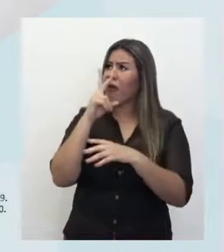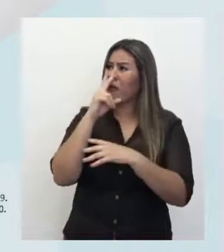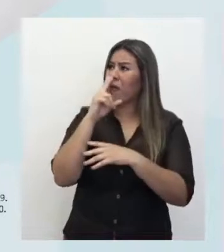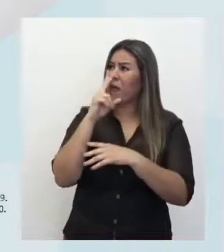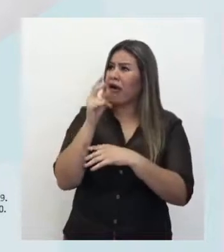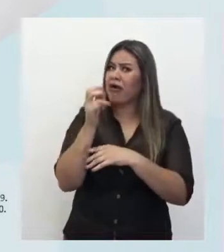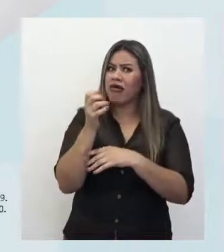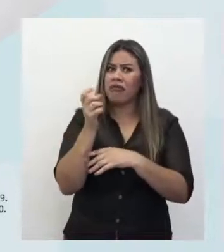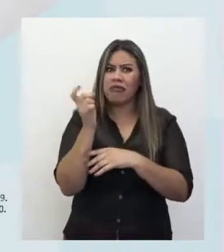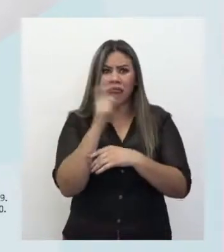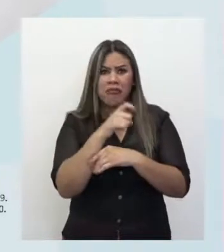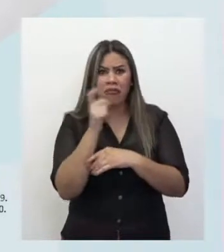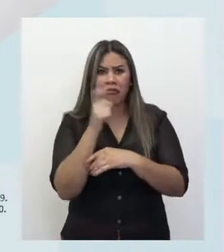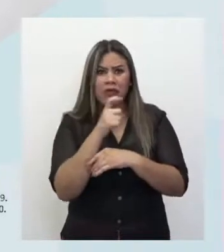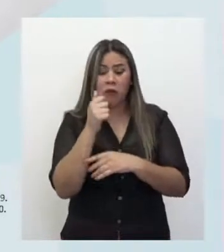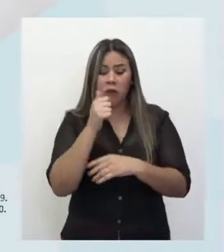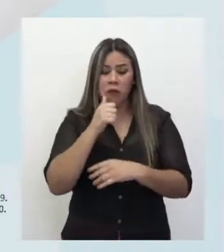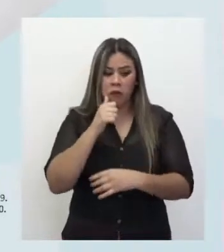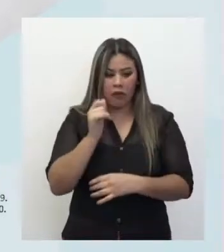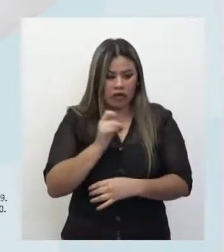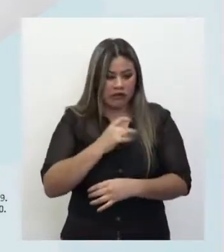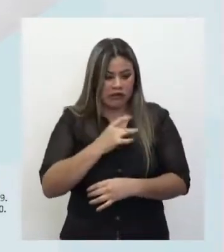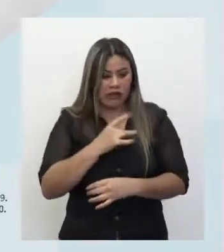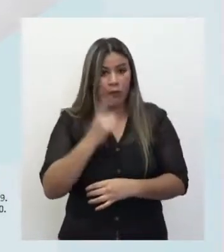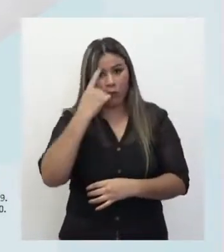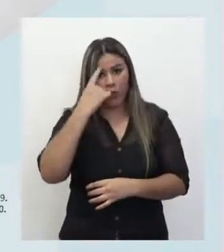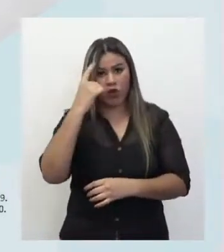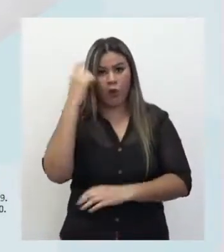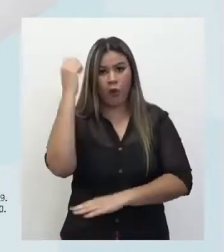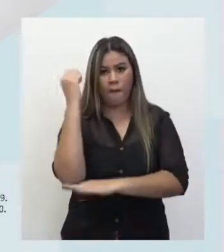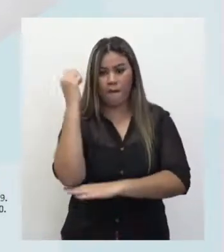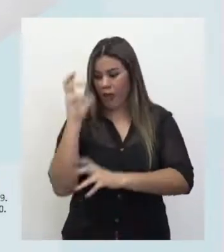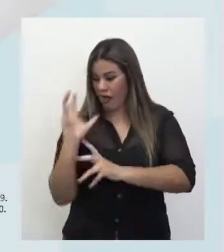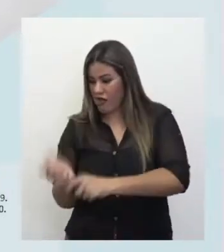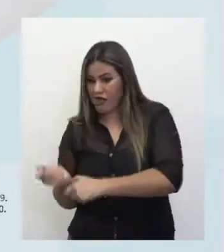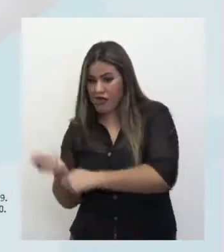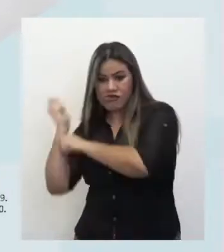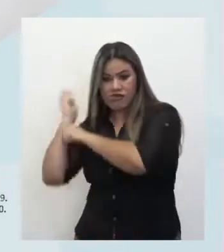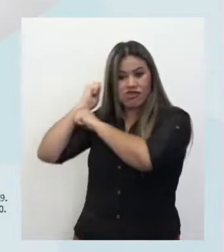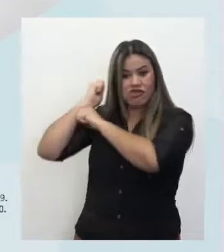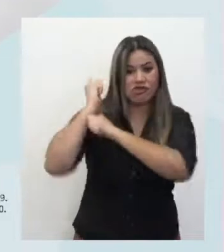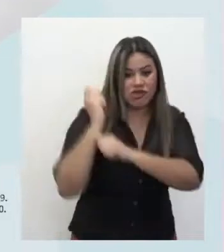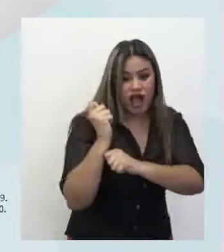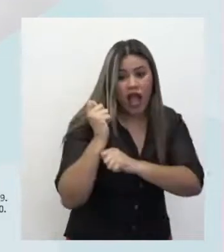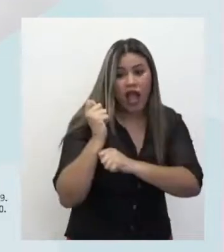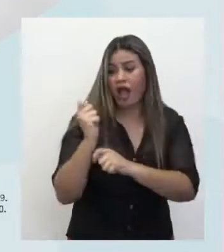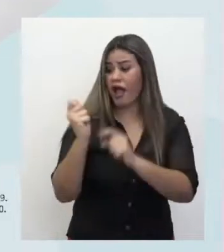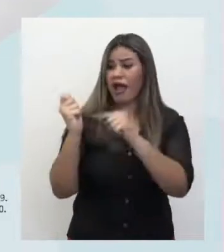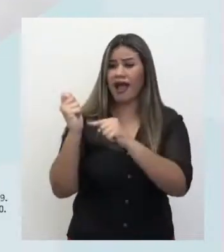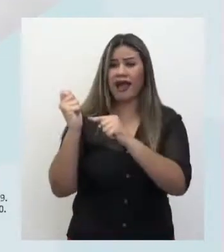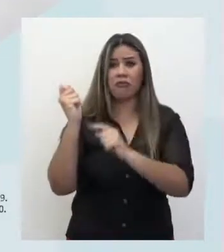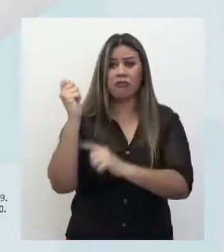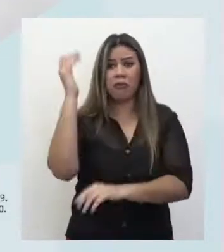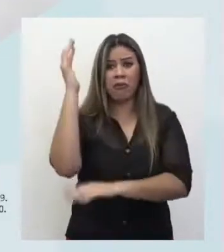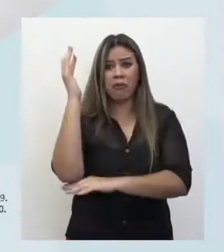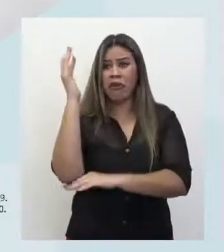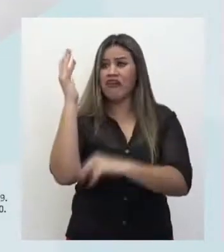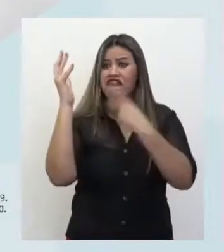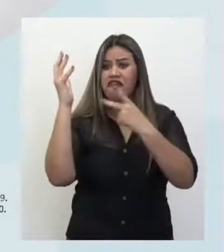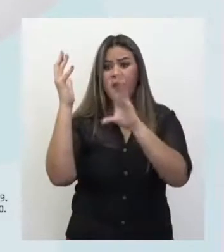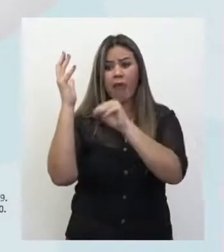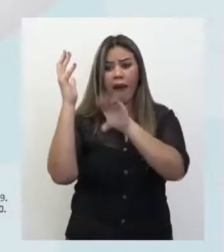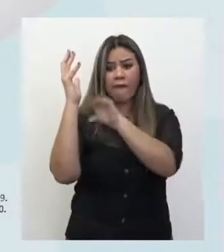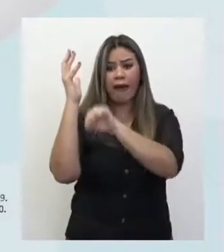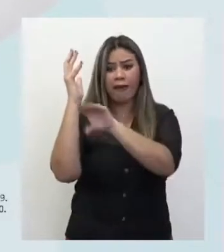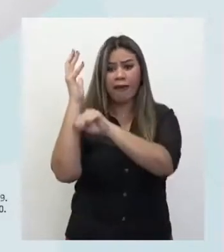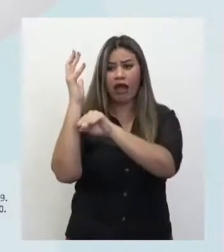mentira. Assustada, resolveu bater-lhe com o pau com que mexia a comida. Mas o pau também falou.